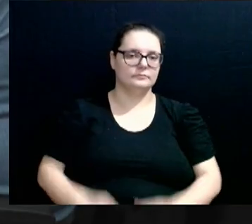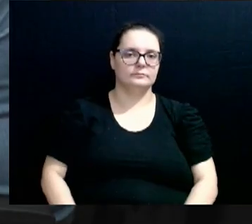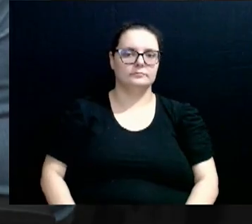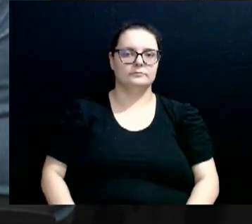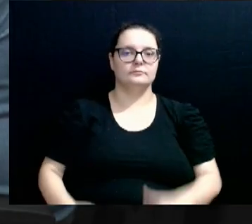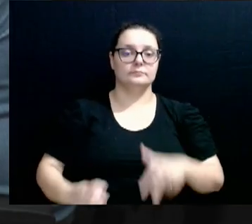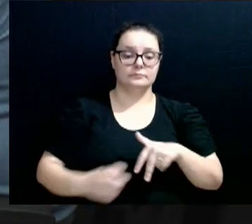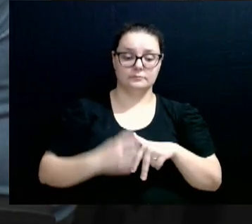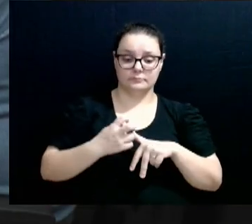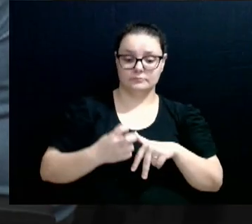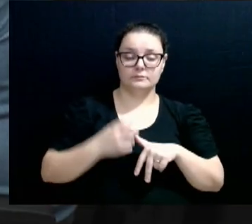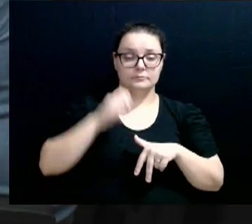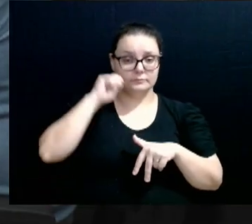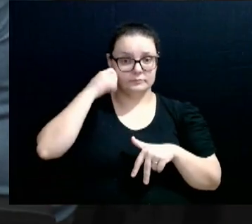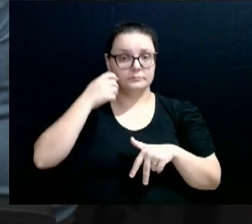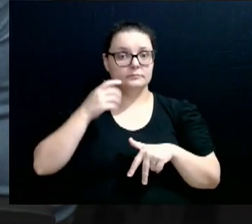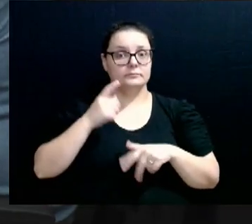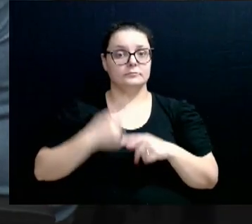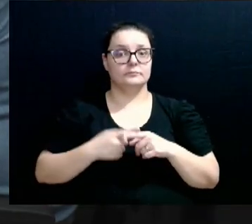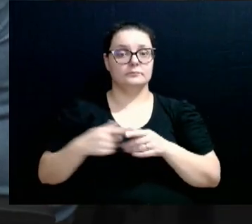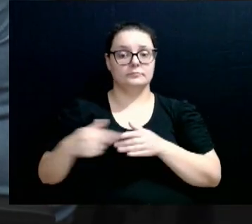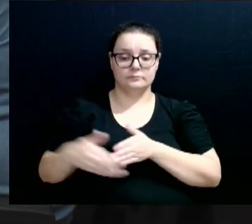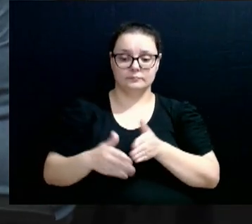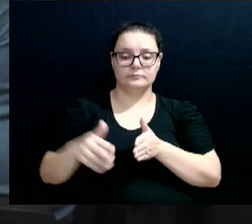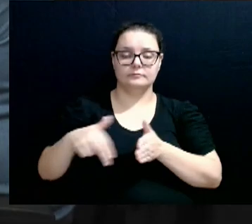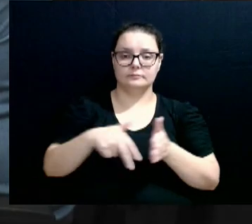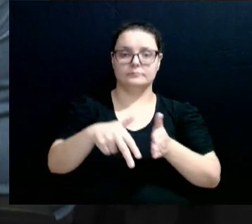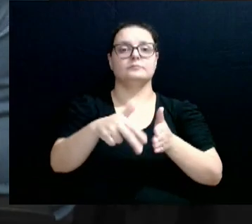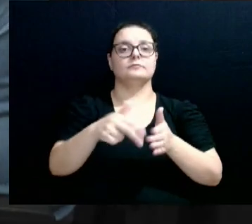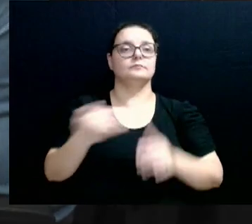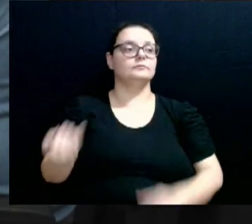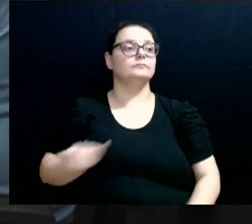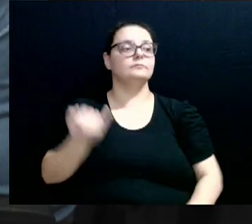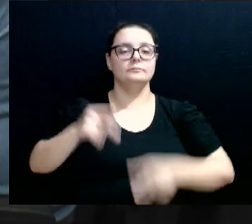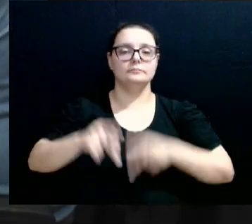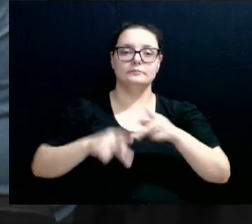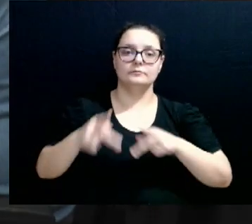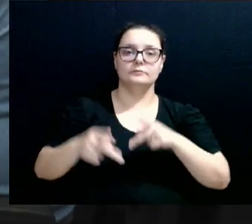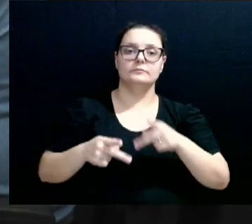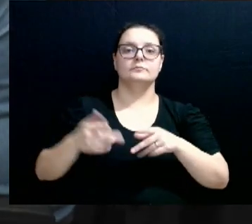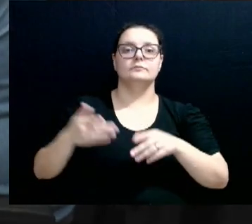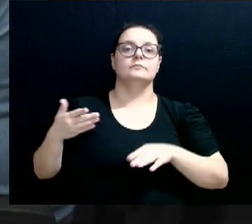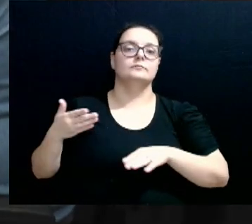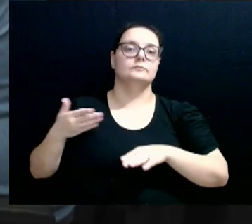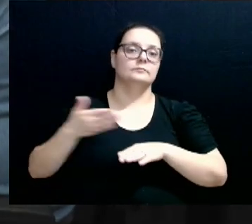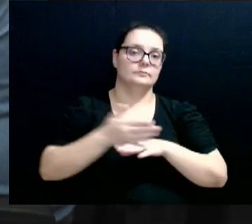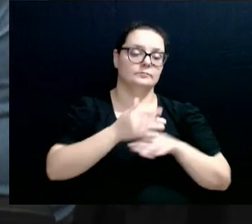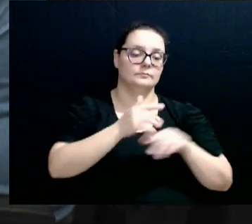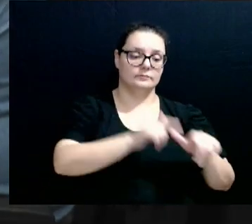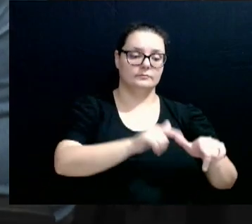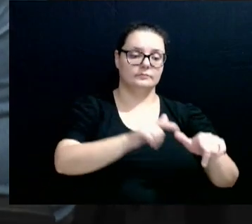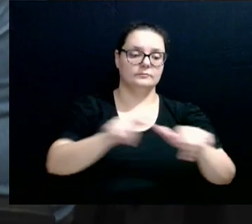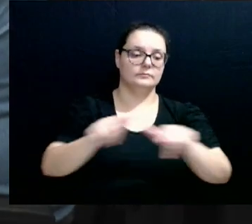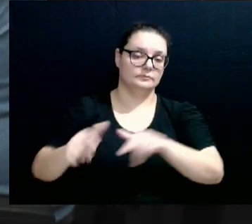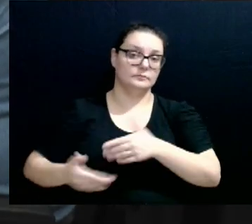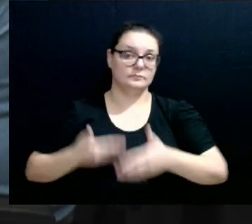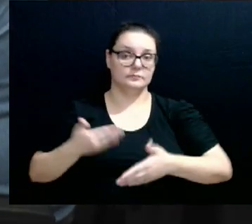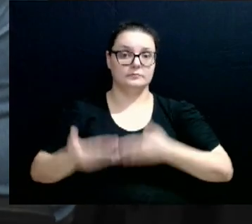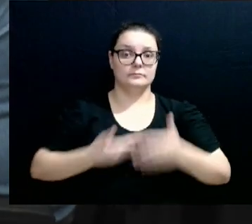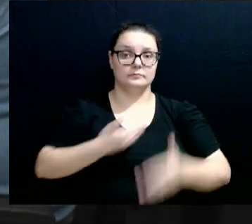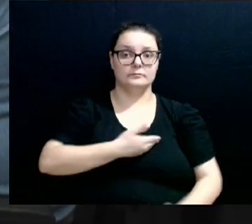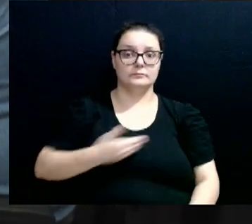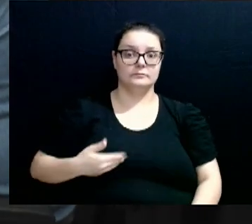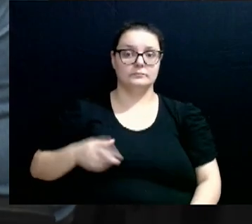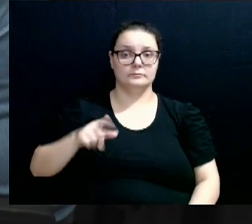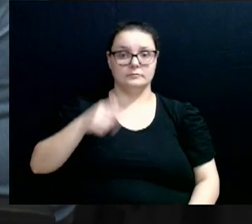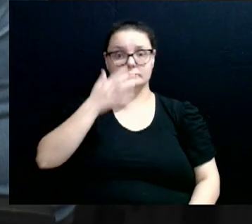é um caminho importante para que a população acesse esses espaços do serviço público, né? E a gente tem,